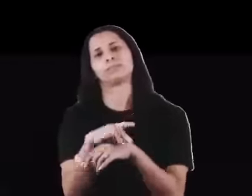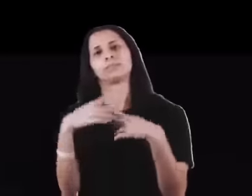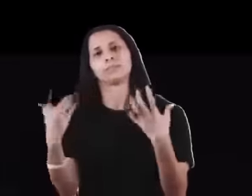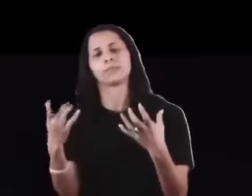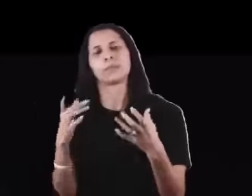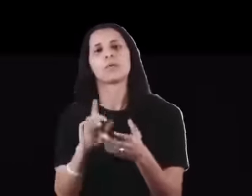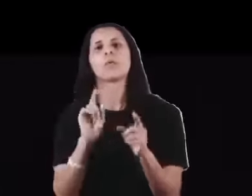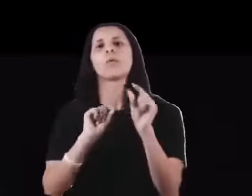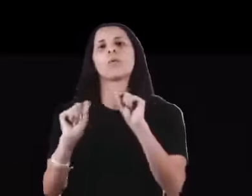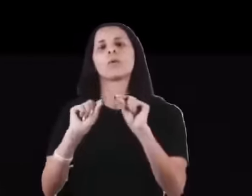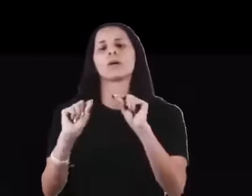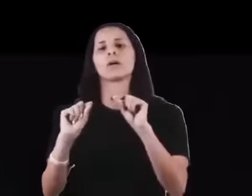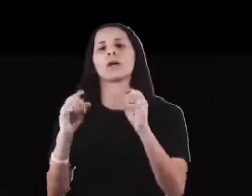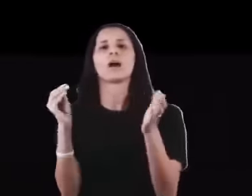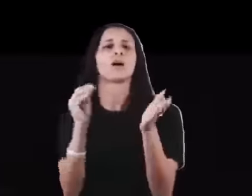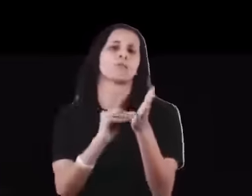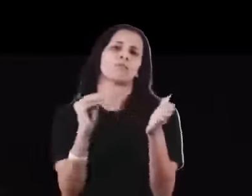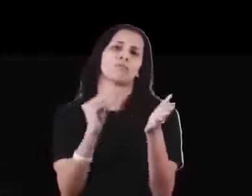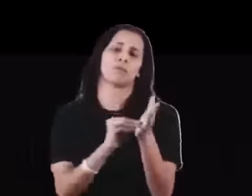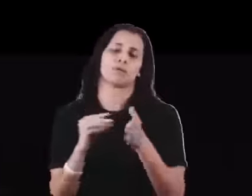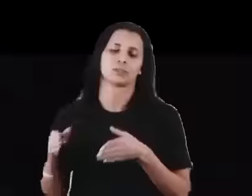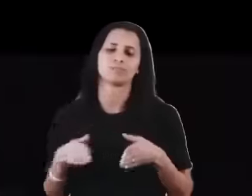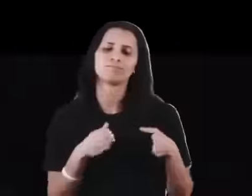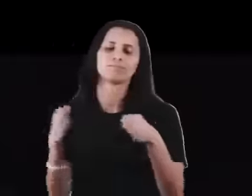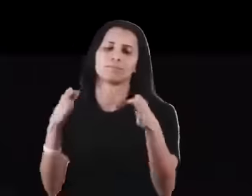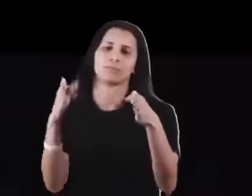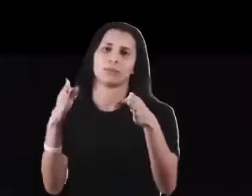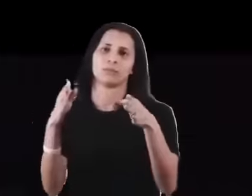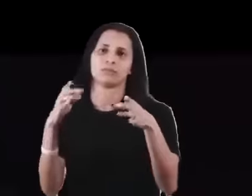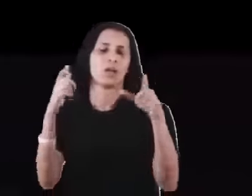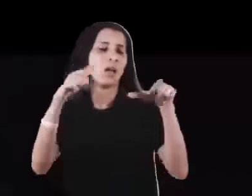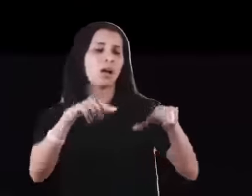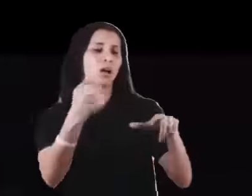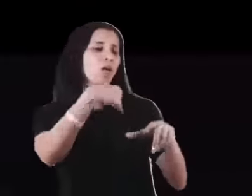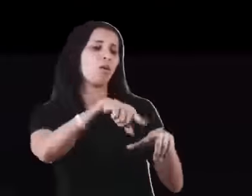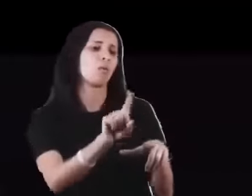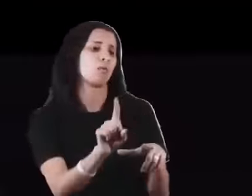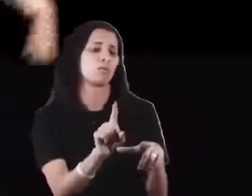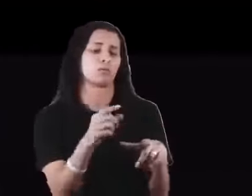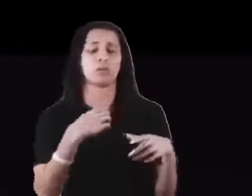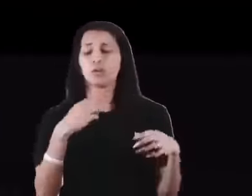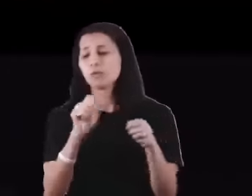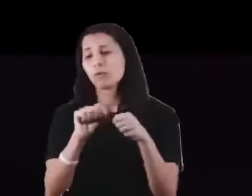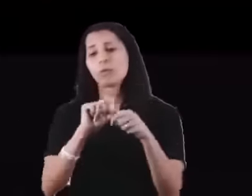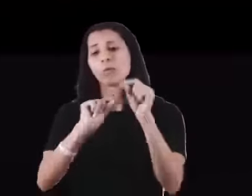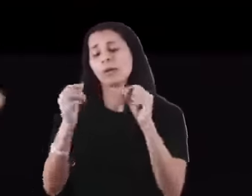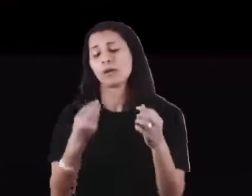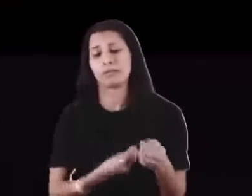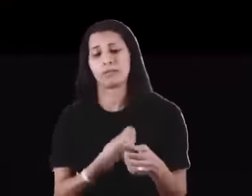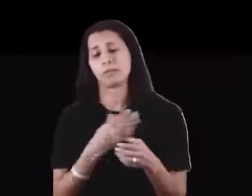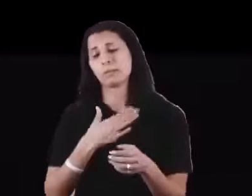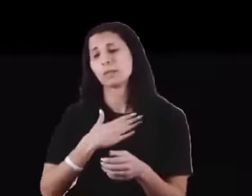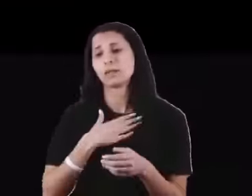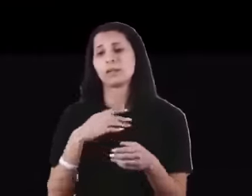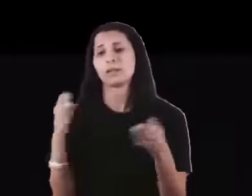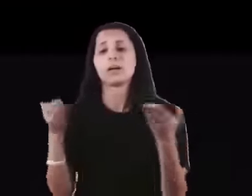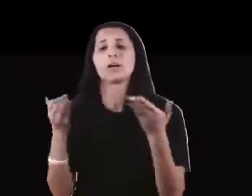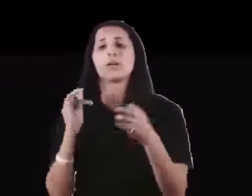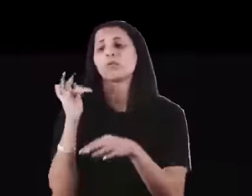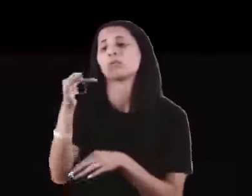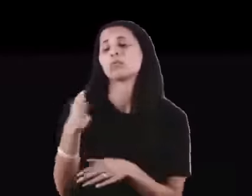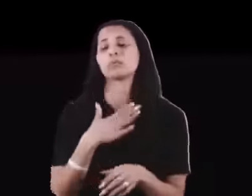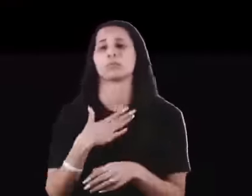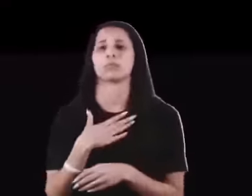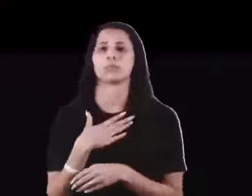ausência total de direção para onde eu vou quer que eu vou fazer da minha vida e agora o meu futuro essa é a primeira